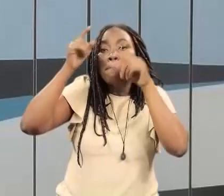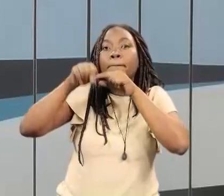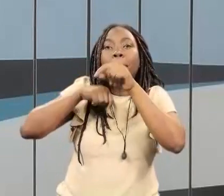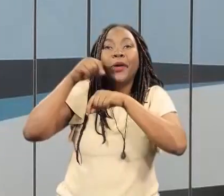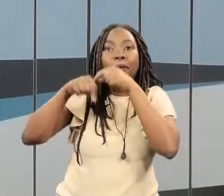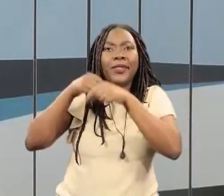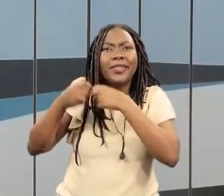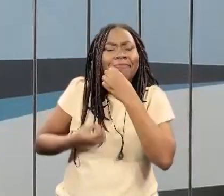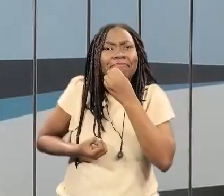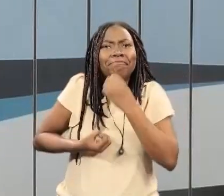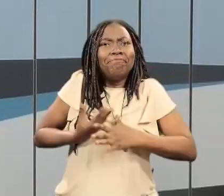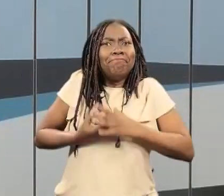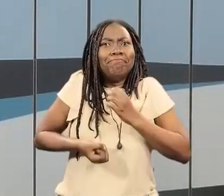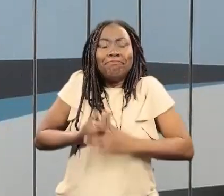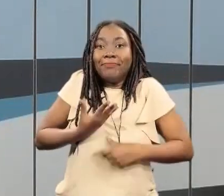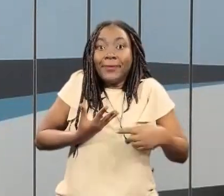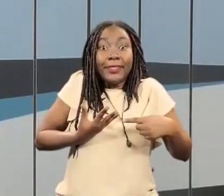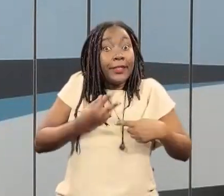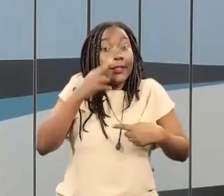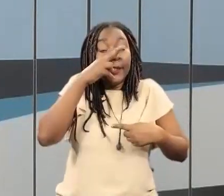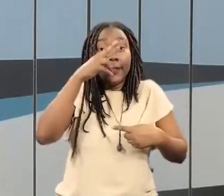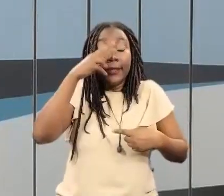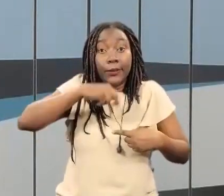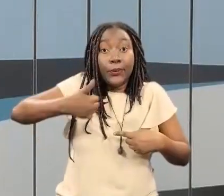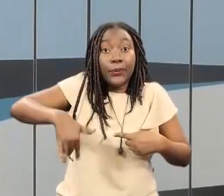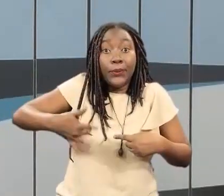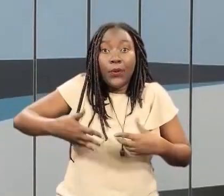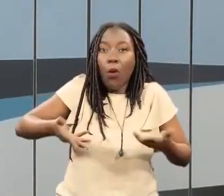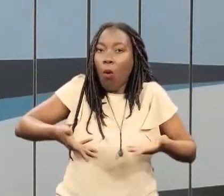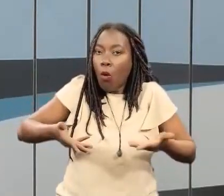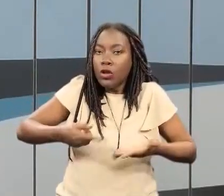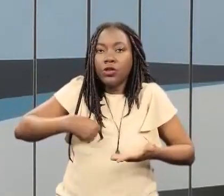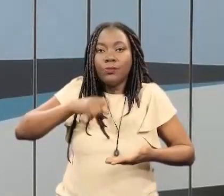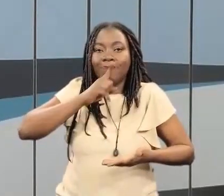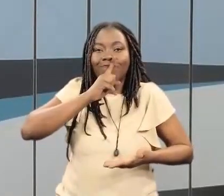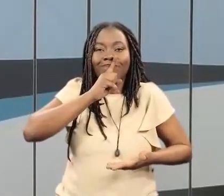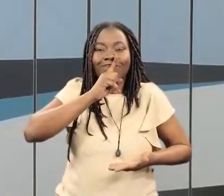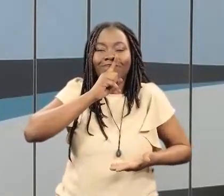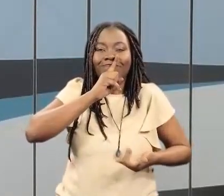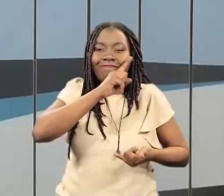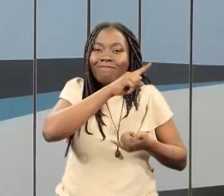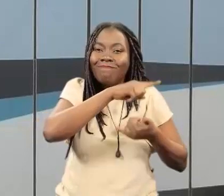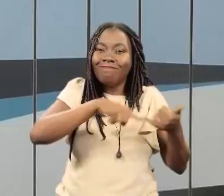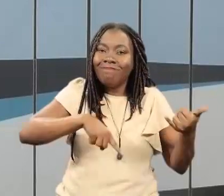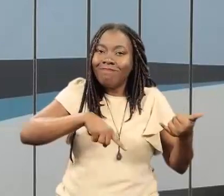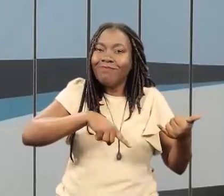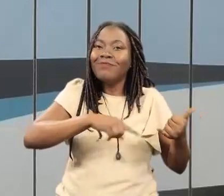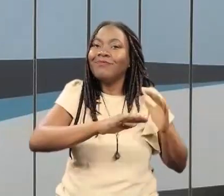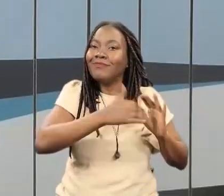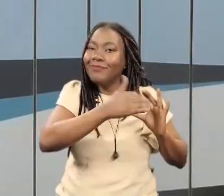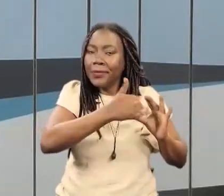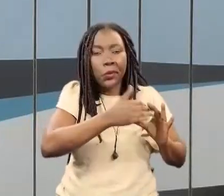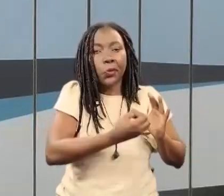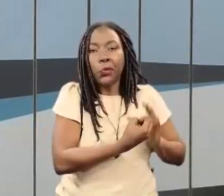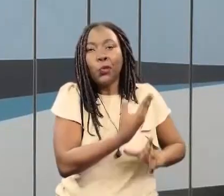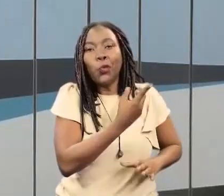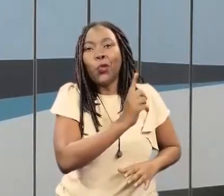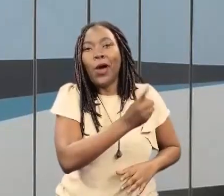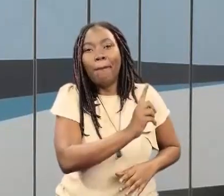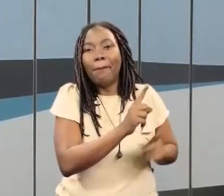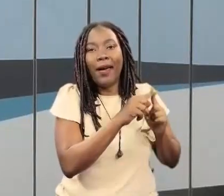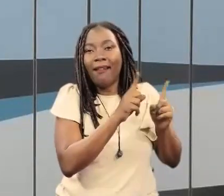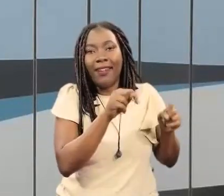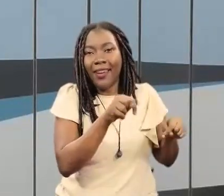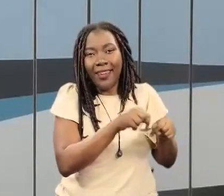gatilho tremendo. Olha aí. Hoje, eu silenciei as notificações, por exemplo. As minhas também. Não aparece na minha tela